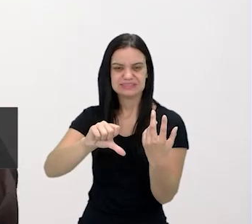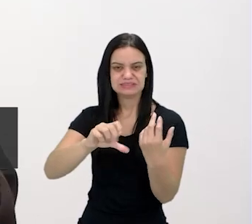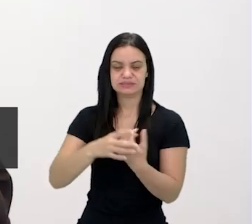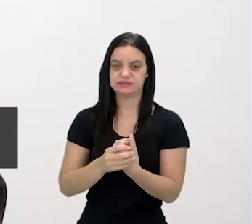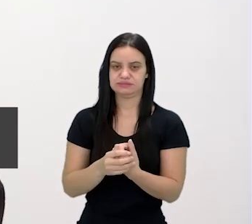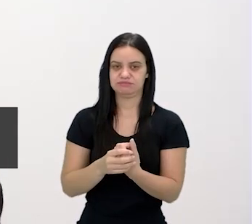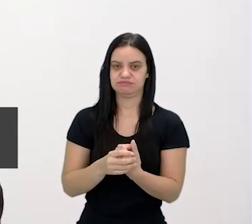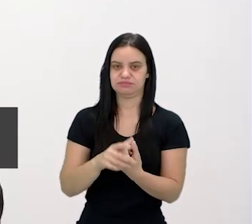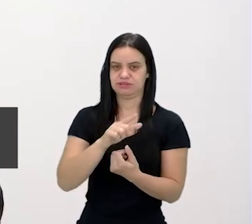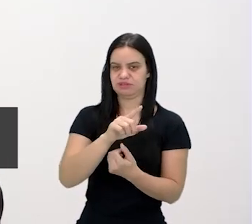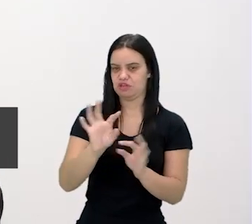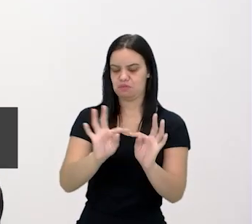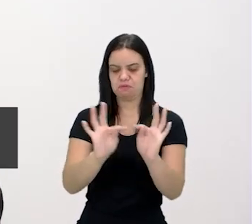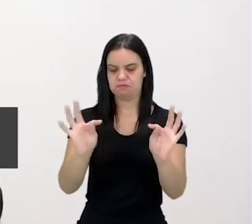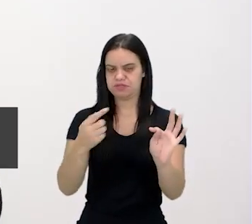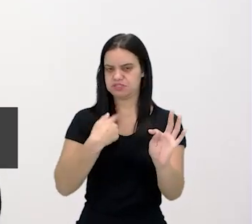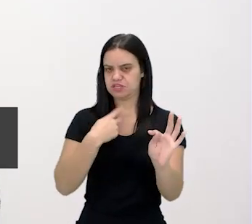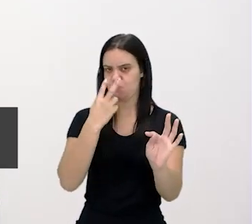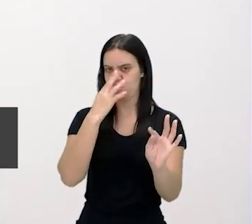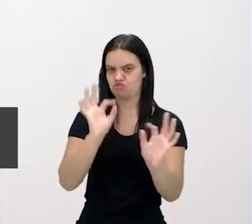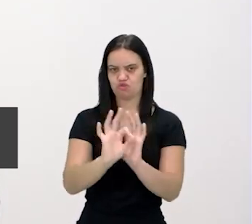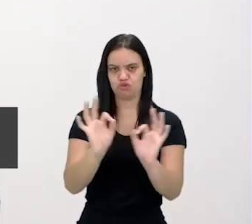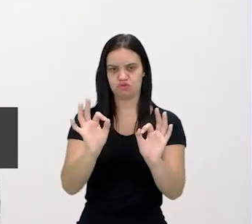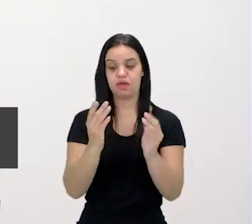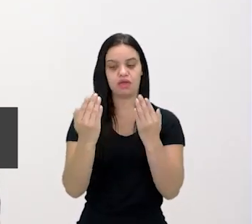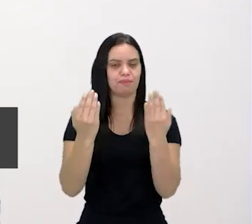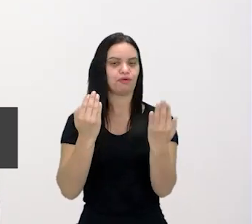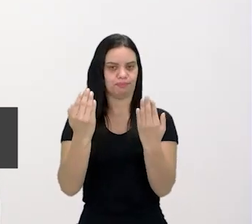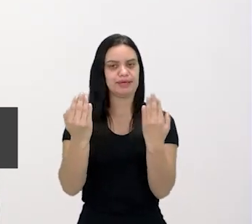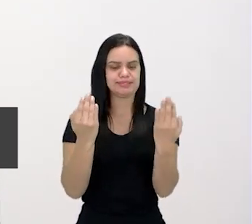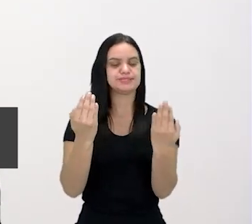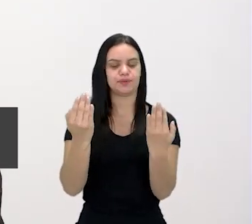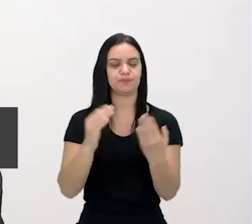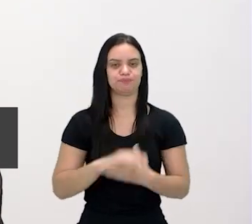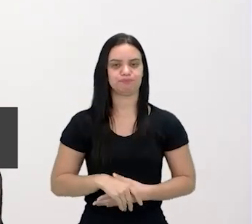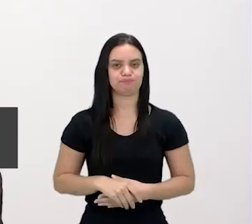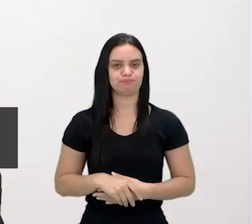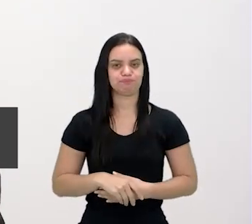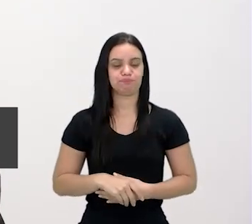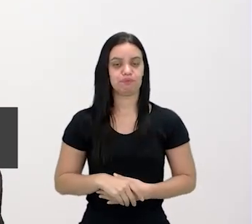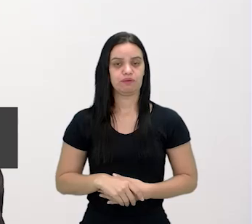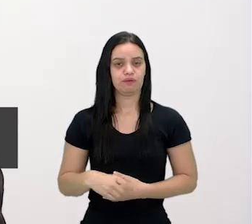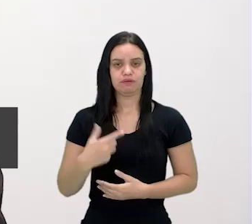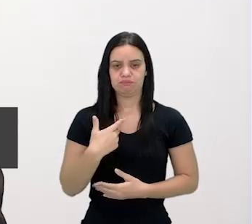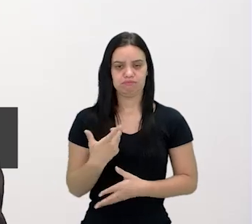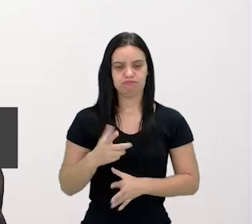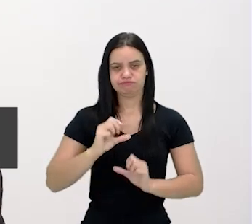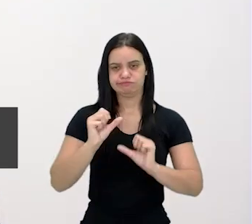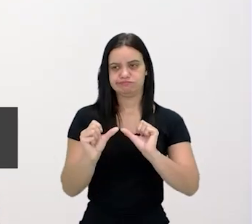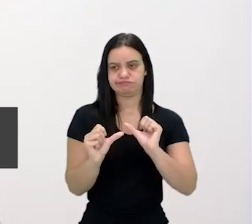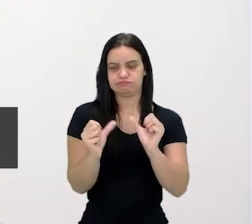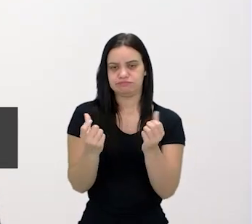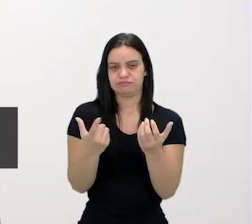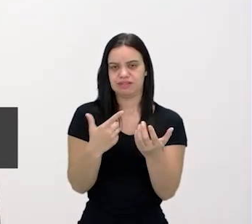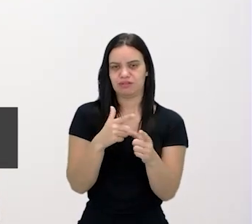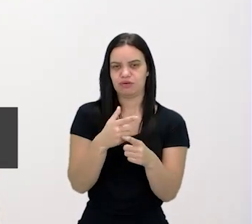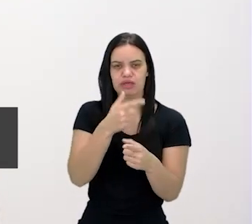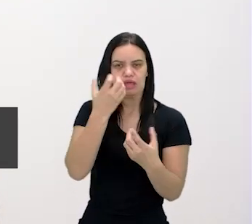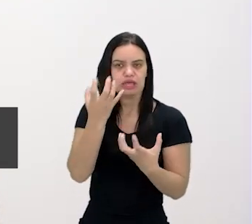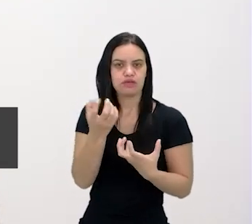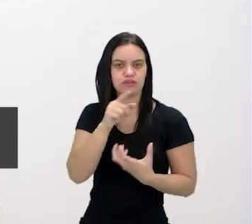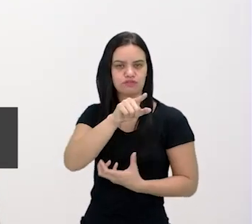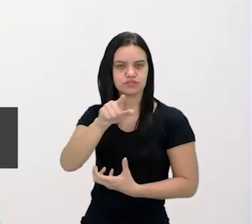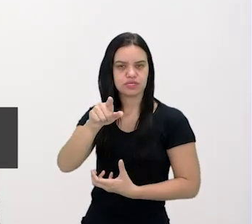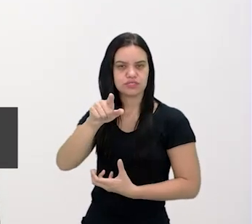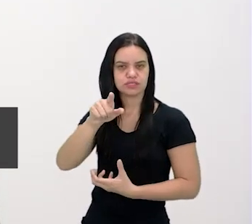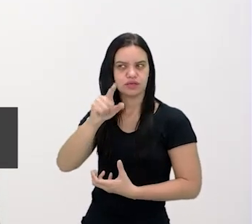frase eu achei fantástica no livro, está na página 143 da obra que eu li, né, muda de edições, mas eu queria que também